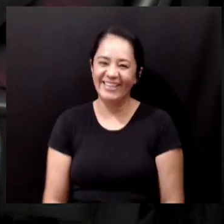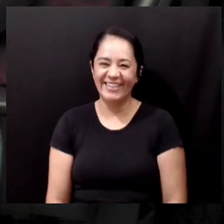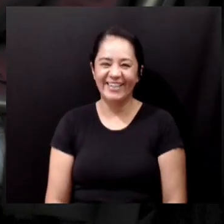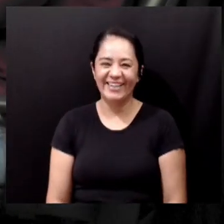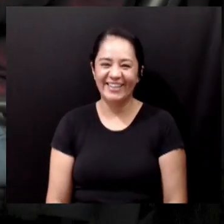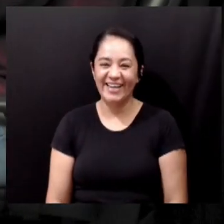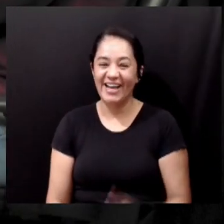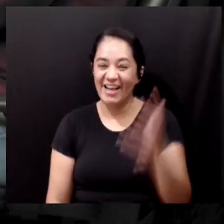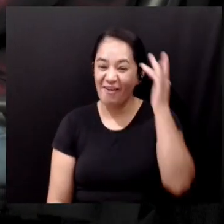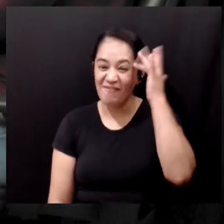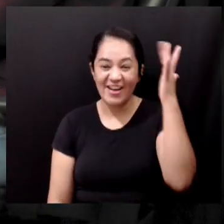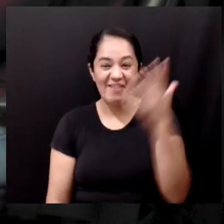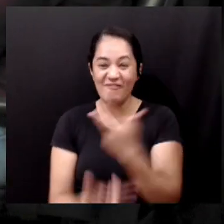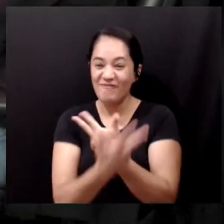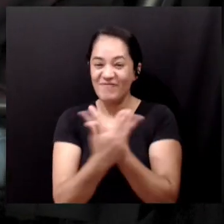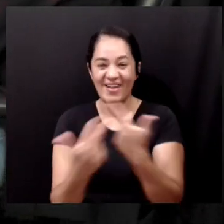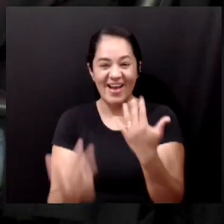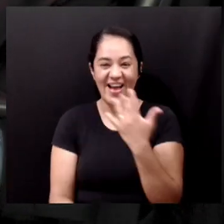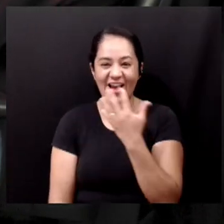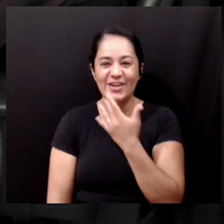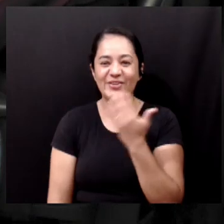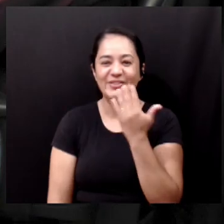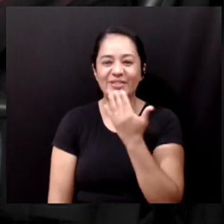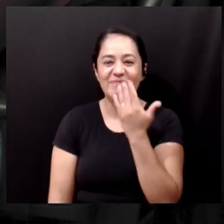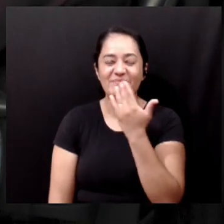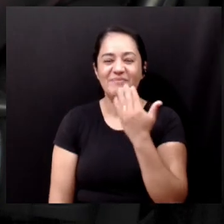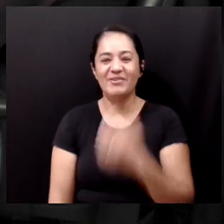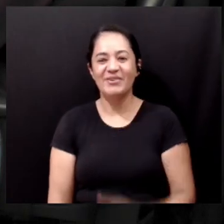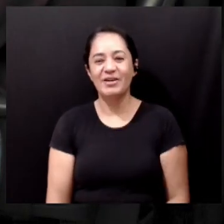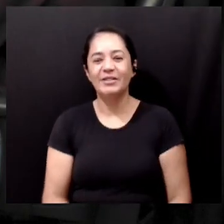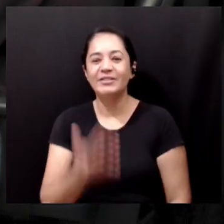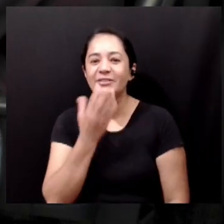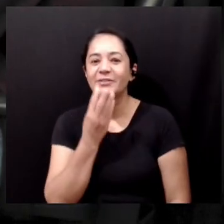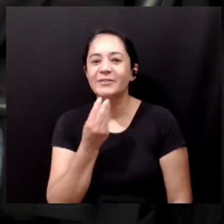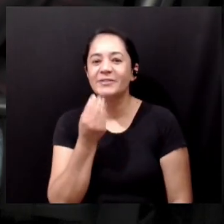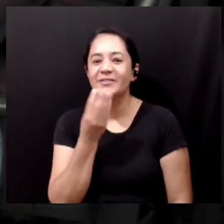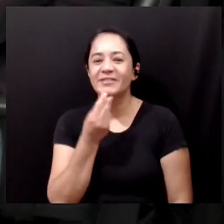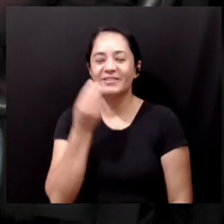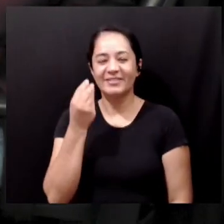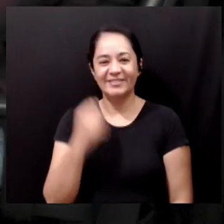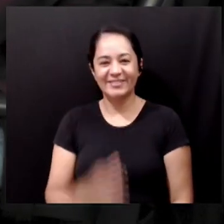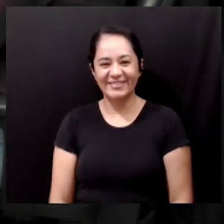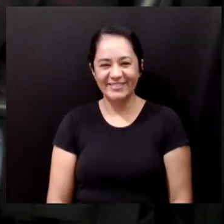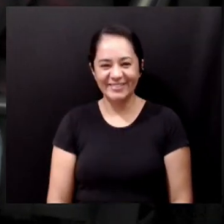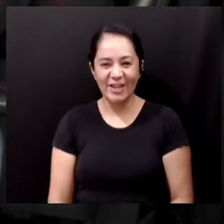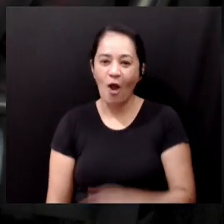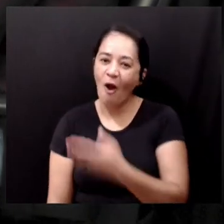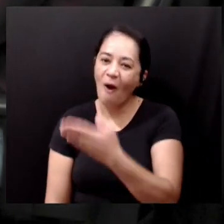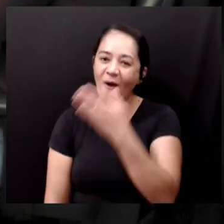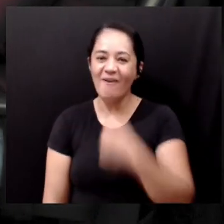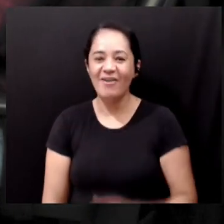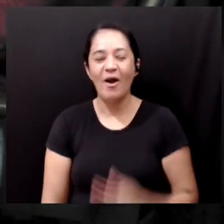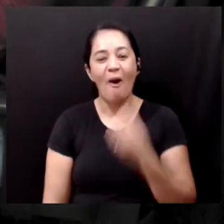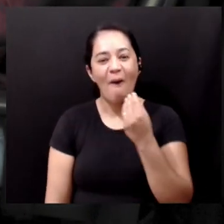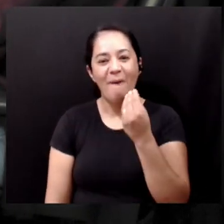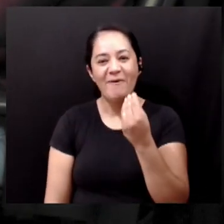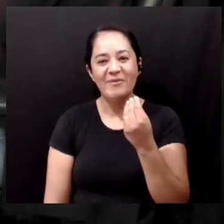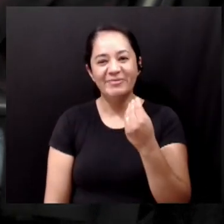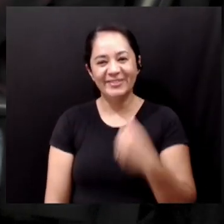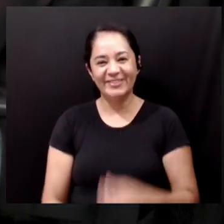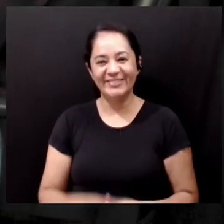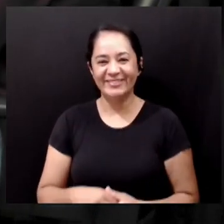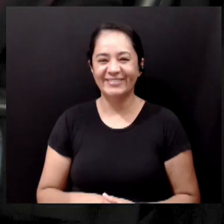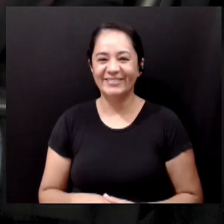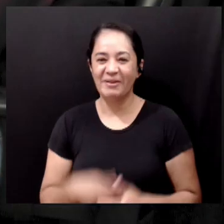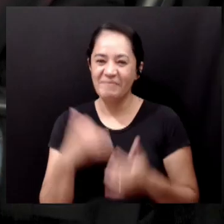ainda. Tem vários sabores ainda. Ó, os nutricionistas agora estão pulando. Estão pulando. A refeição mais prática